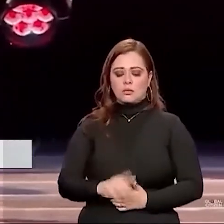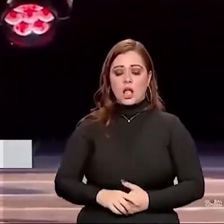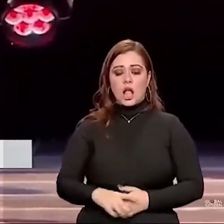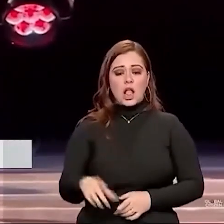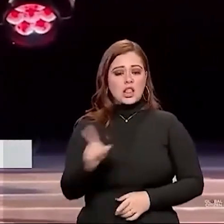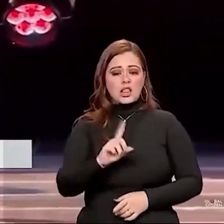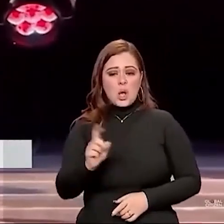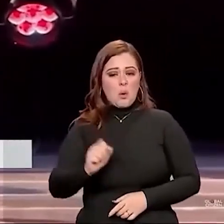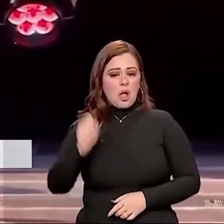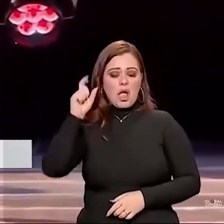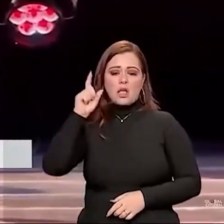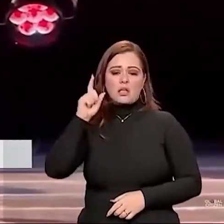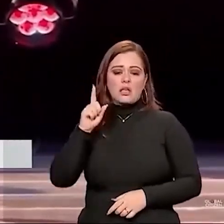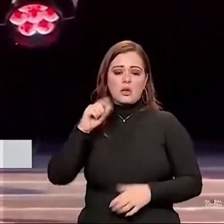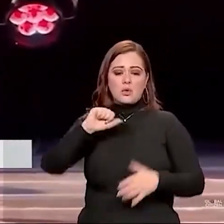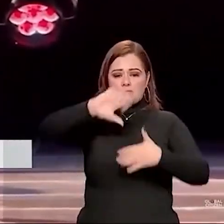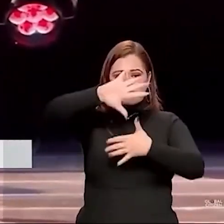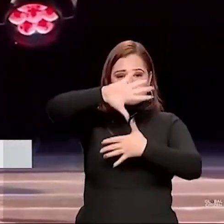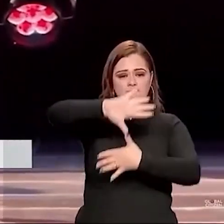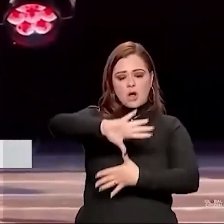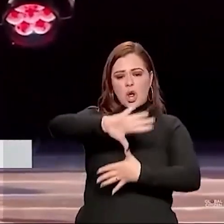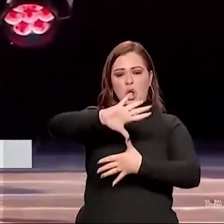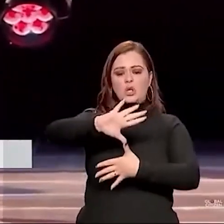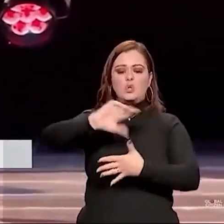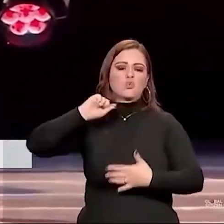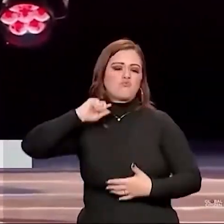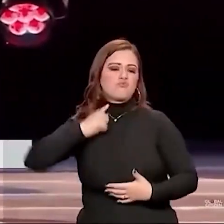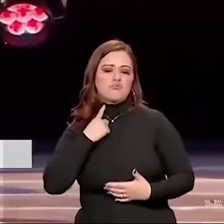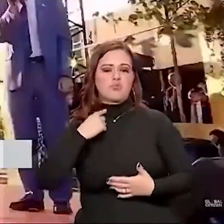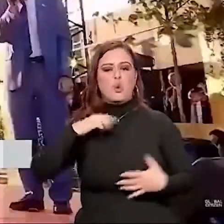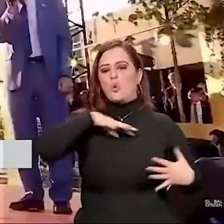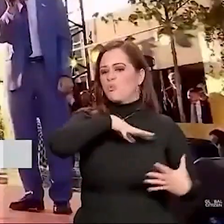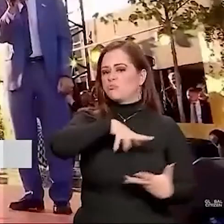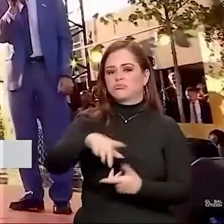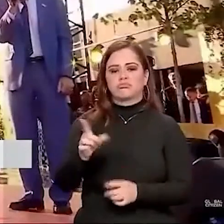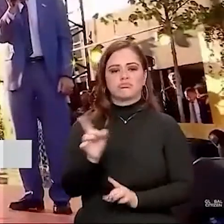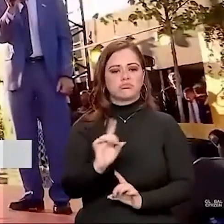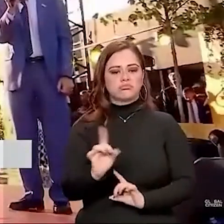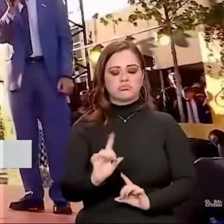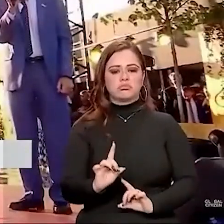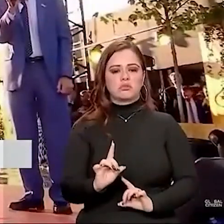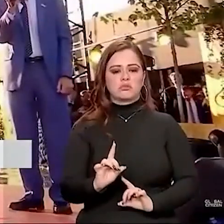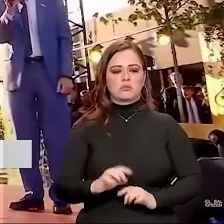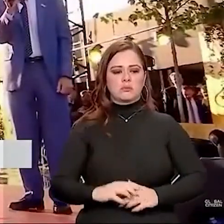Não é o povo americano, latino-americano que polui o mundo.